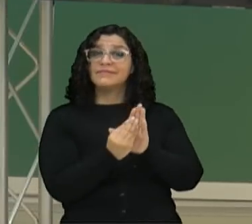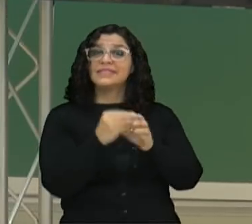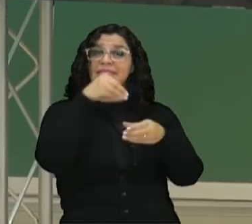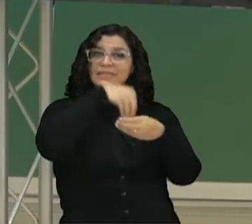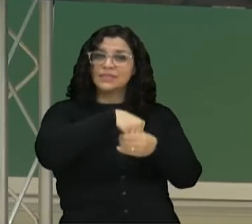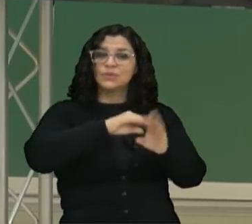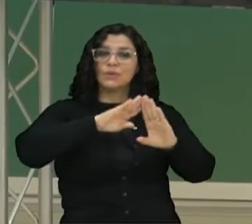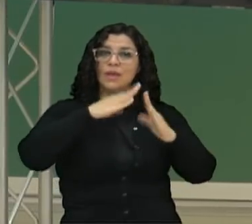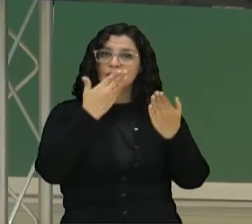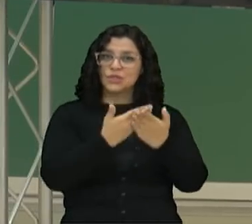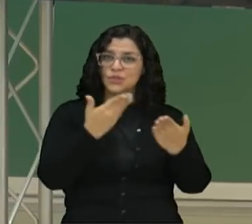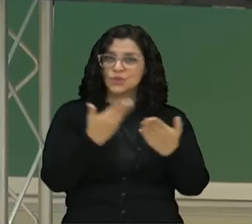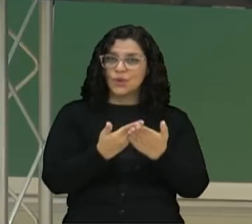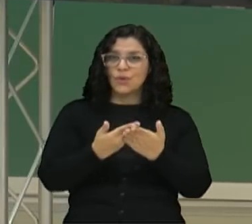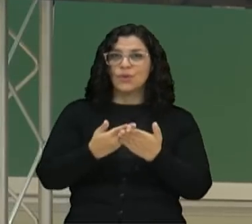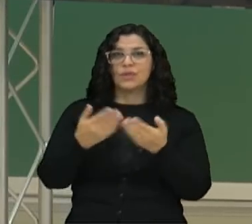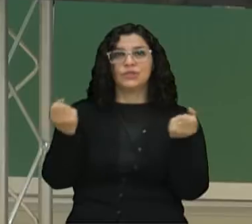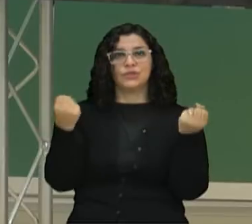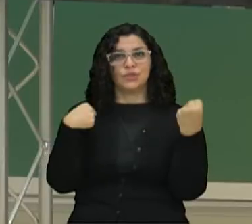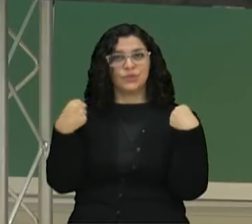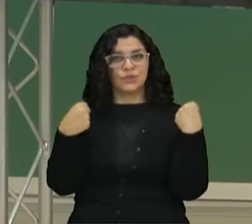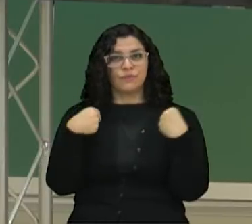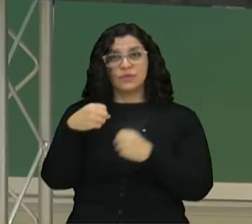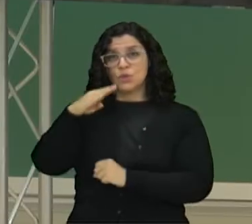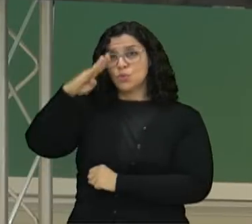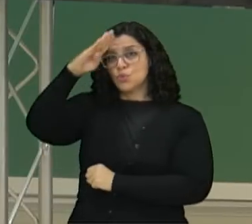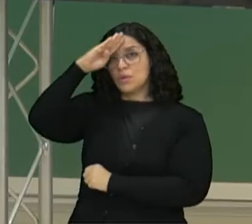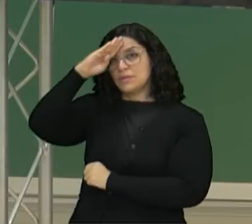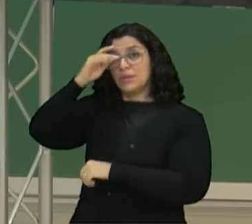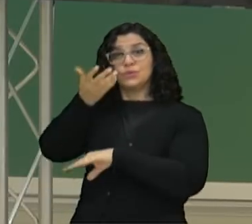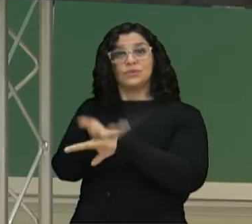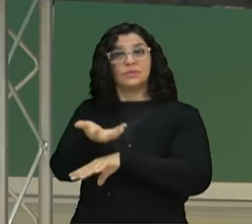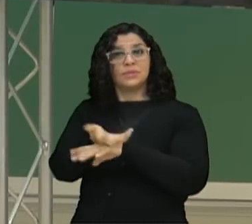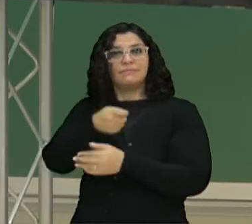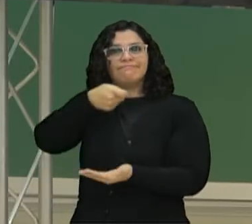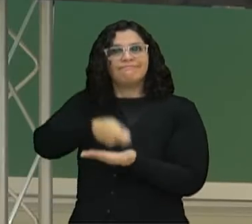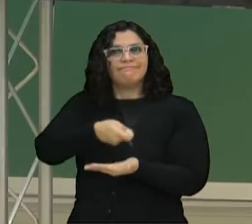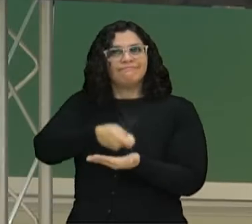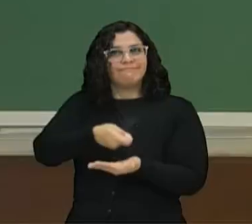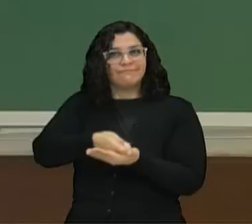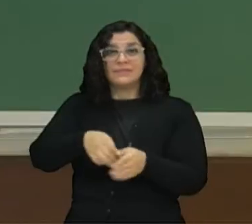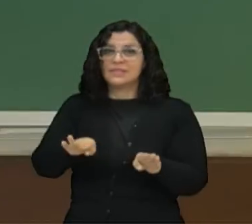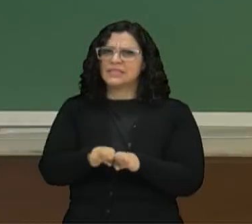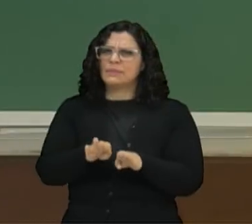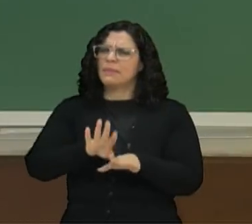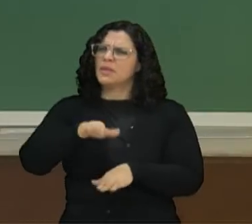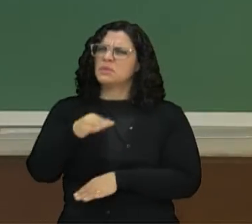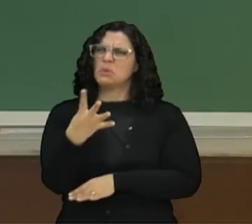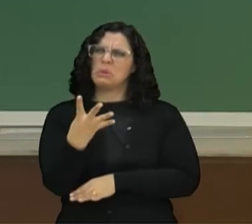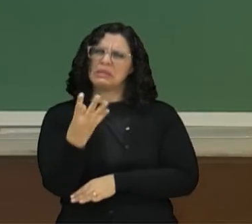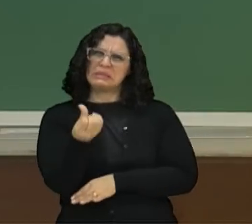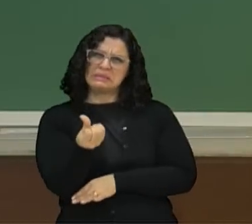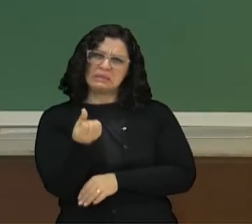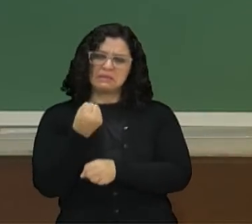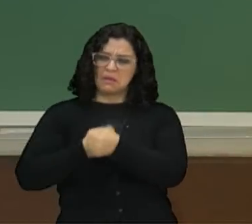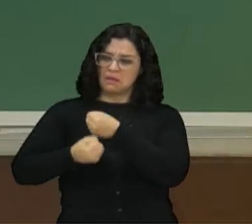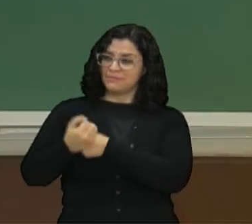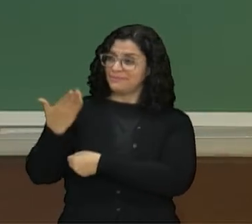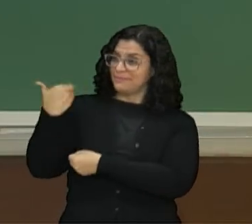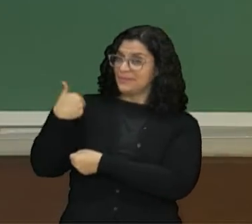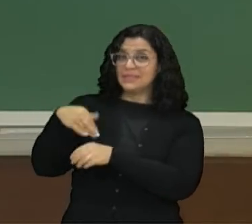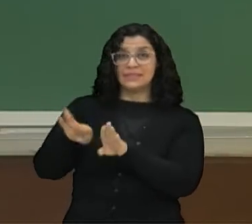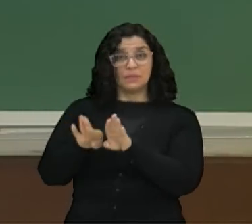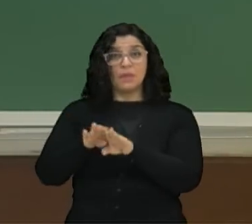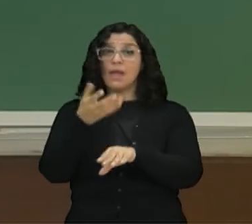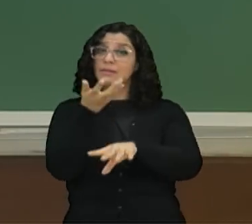de Educação Física do Exército como matéria obrigatória. Então, se tornou, há mais ou menos 46 anos atrás,